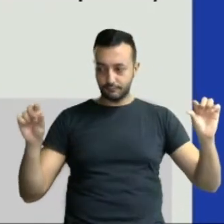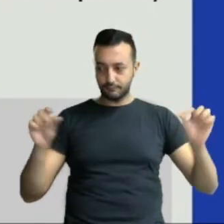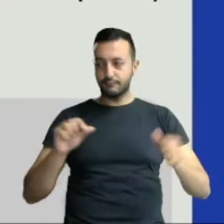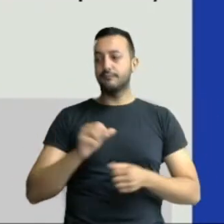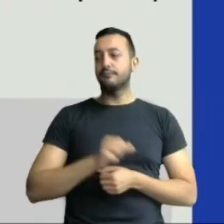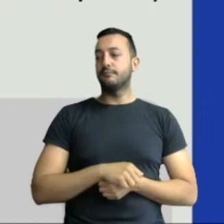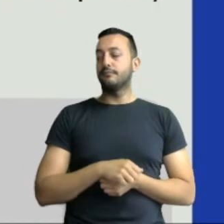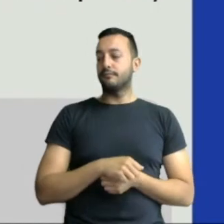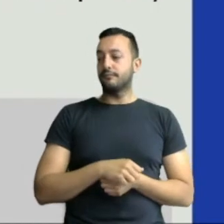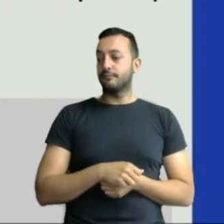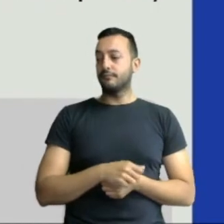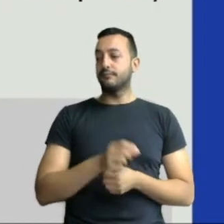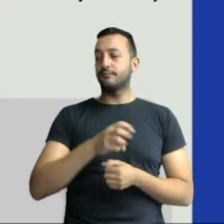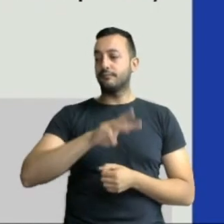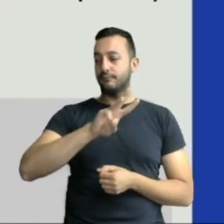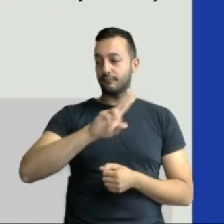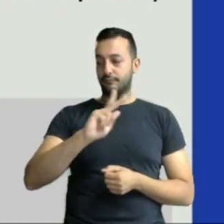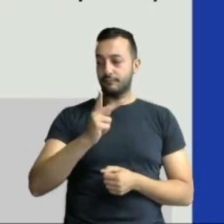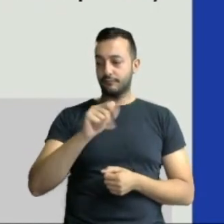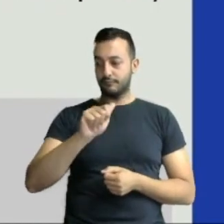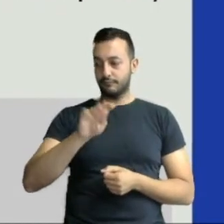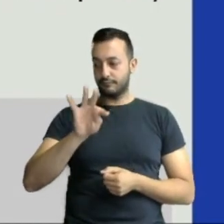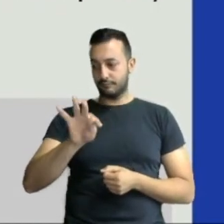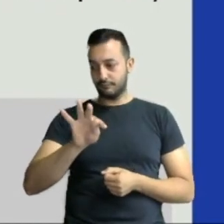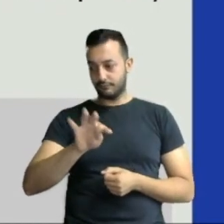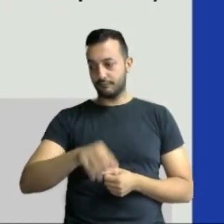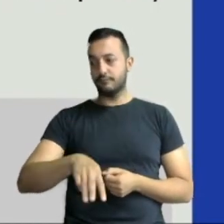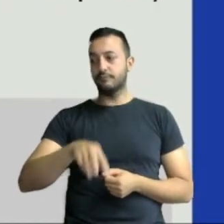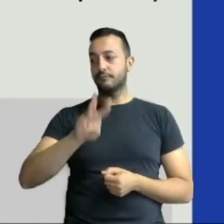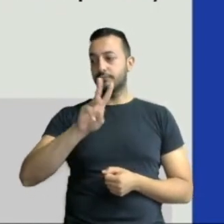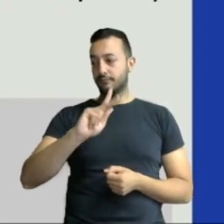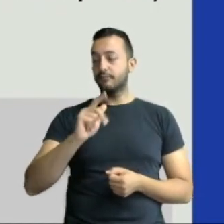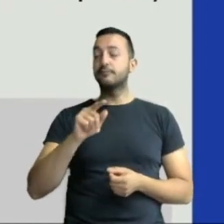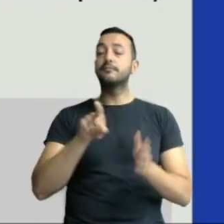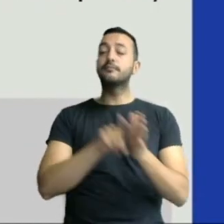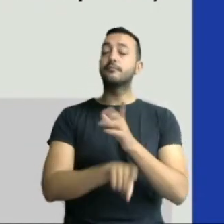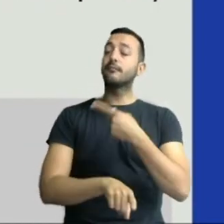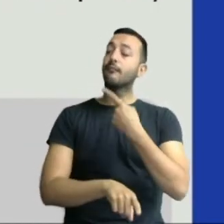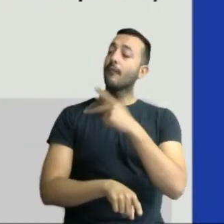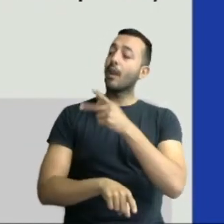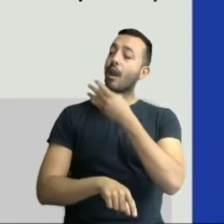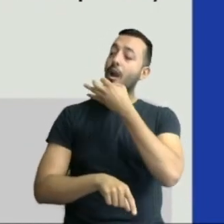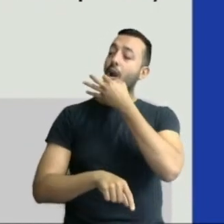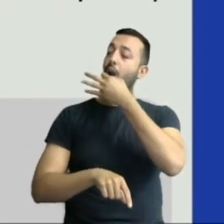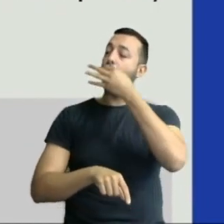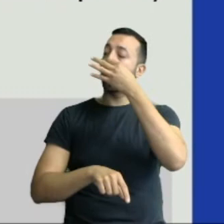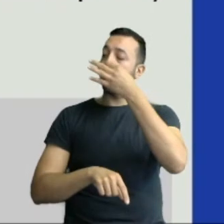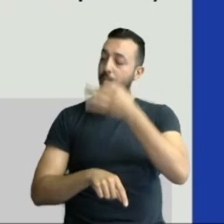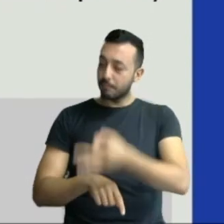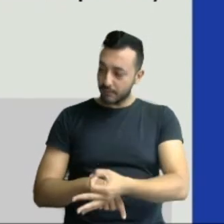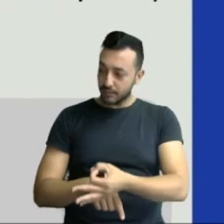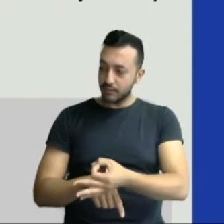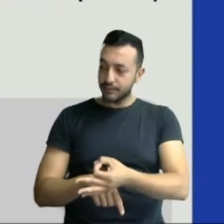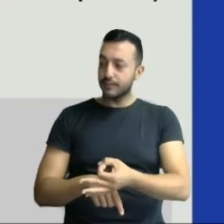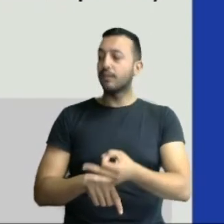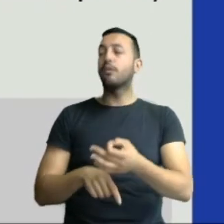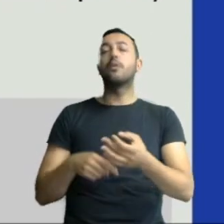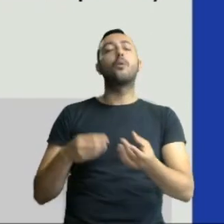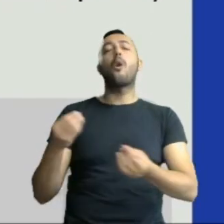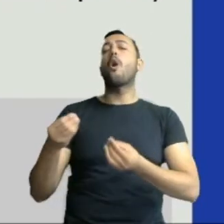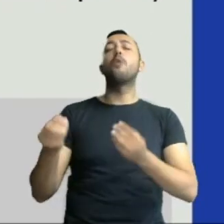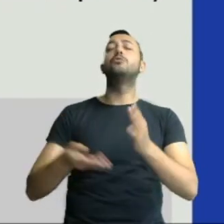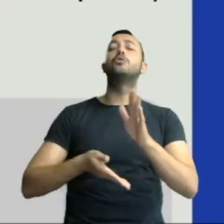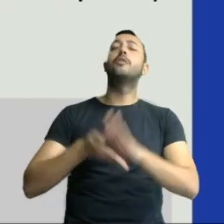was your trip to Japan like? Então, está perguntando a opinião da pessoa, certo? Como foi